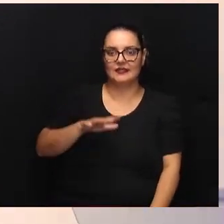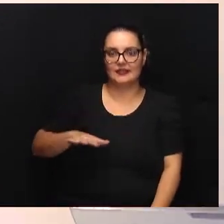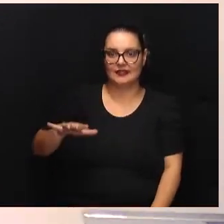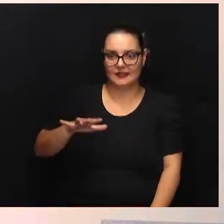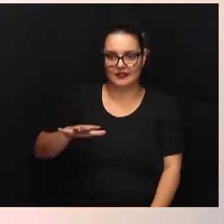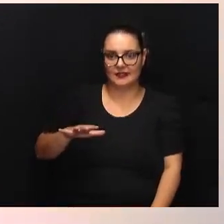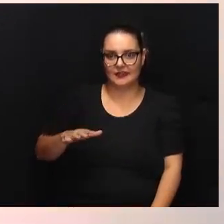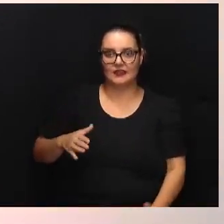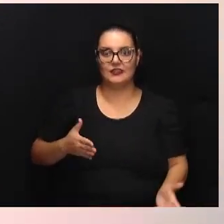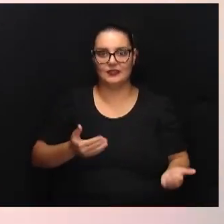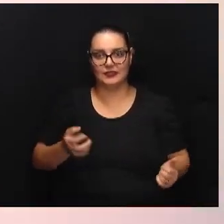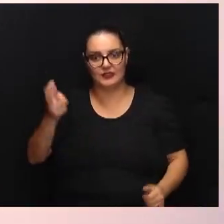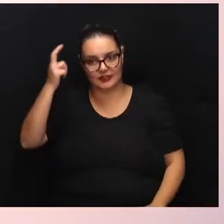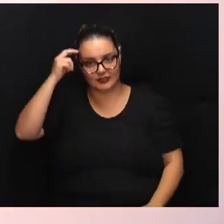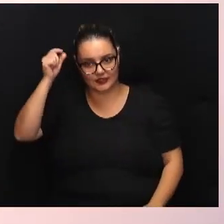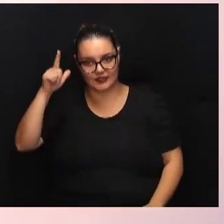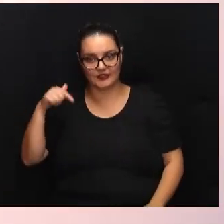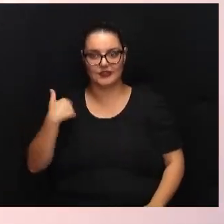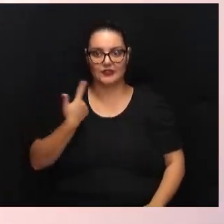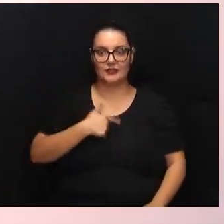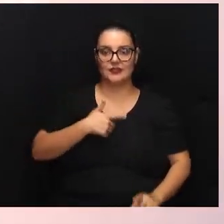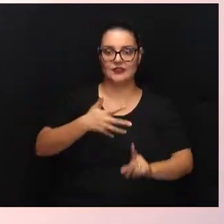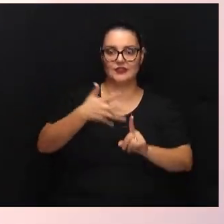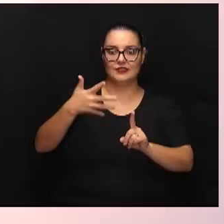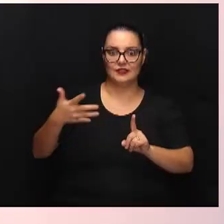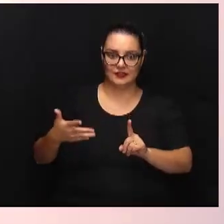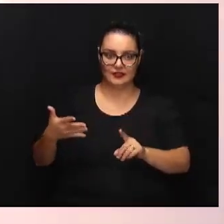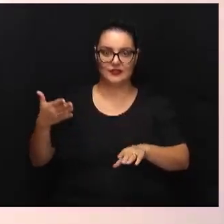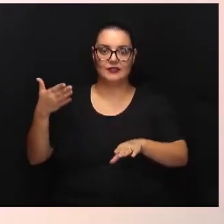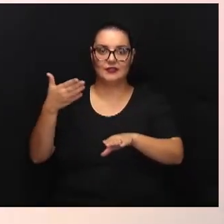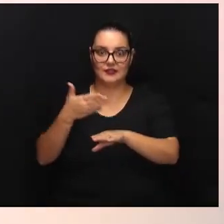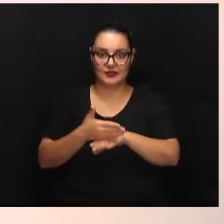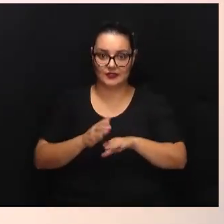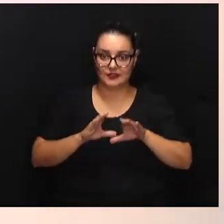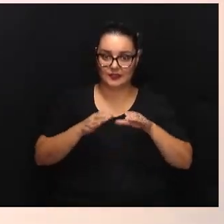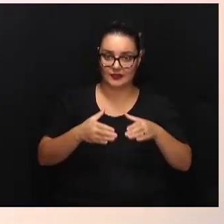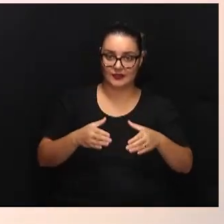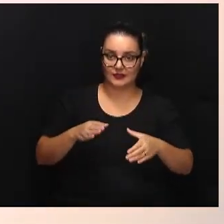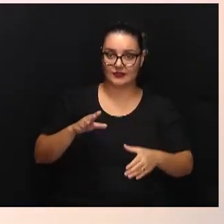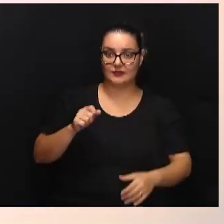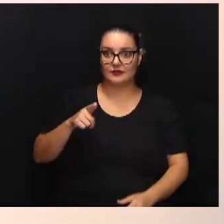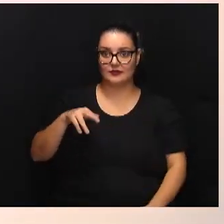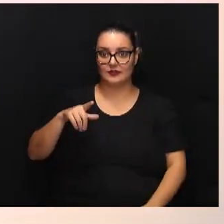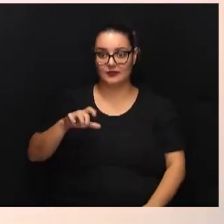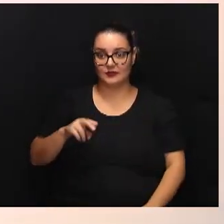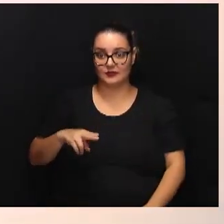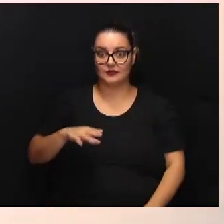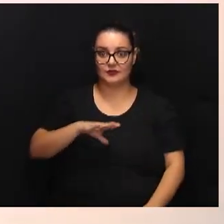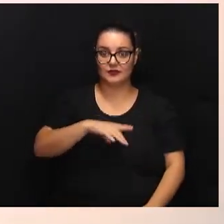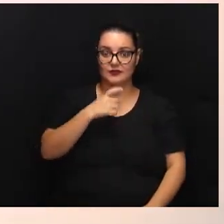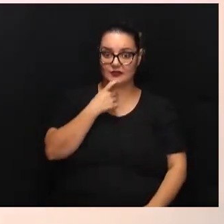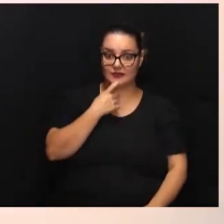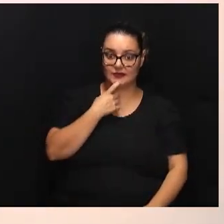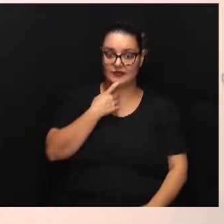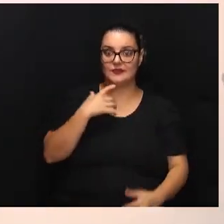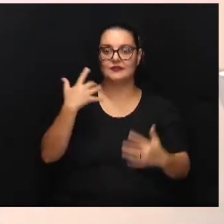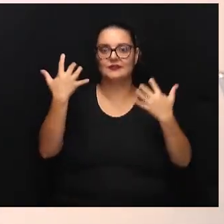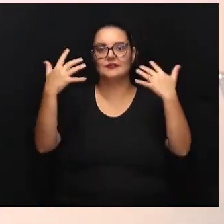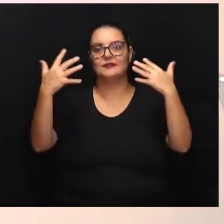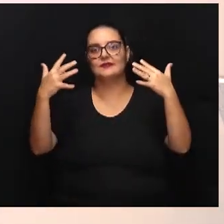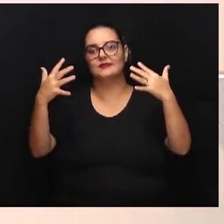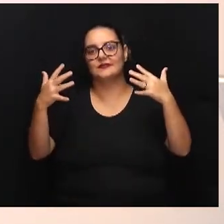LGBT. Faço parte da comunidade Ballroom de Campinas. Gostaria de uma salva de palmas à comunidade Ballroom,